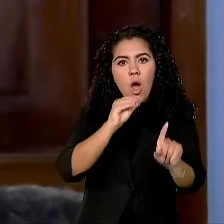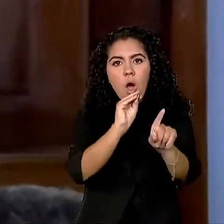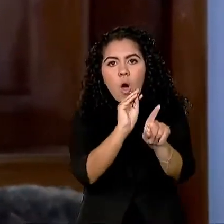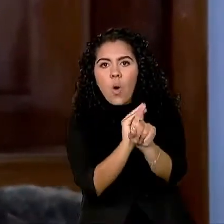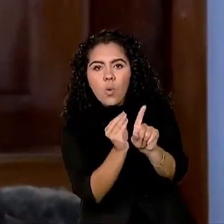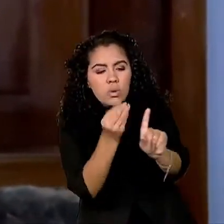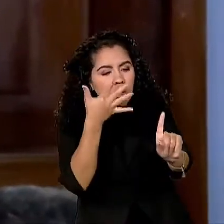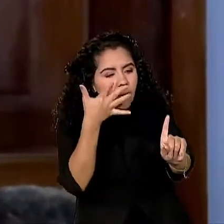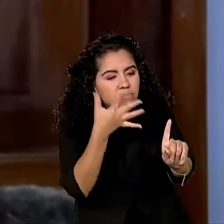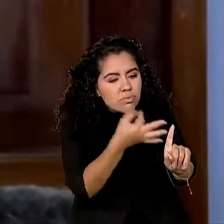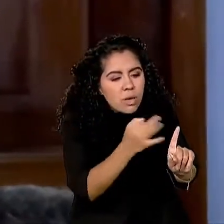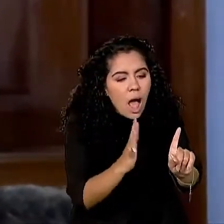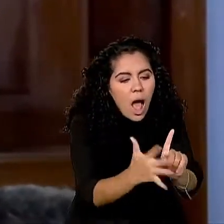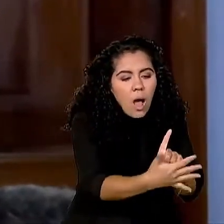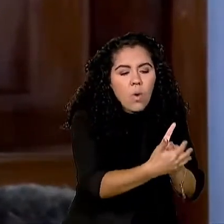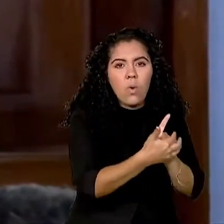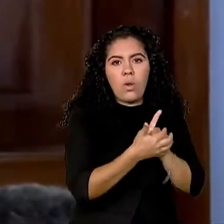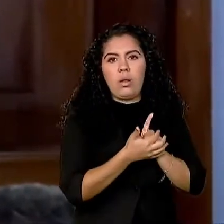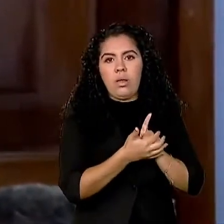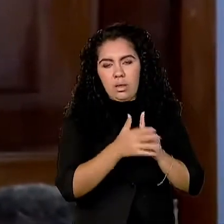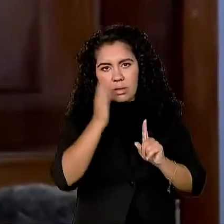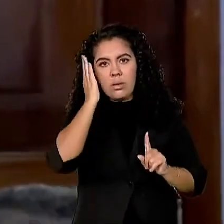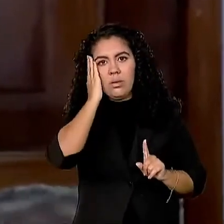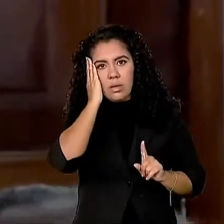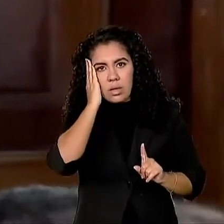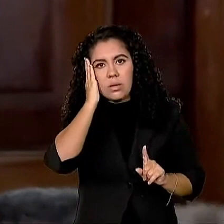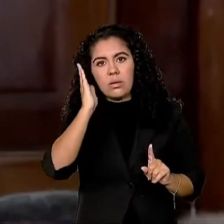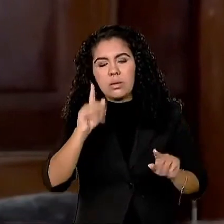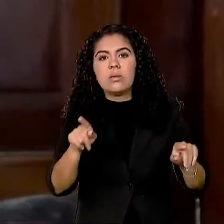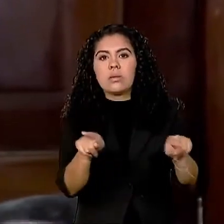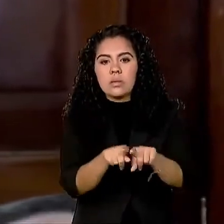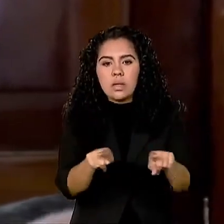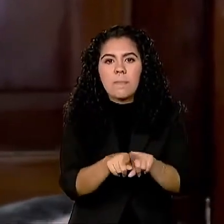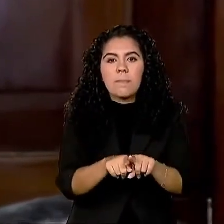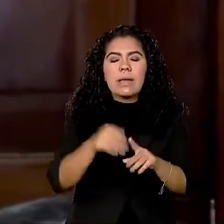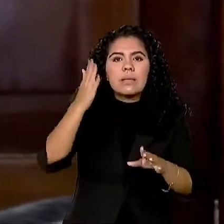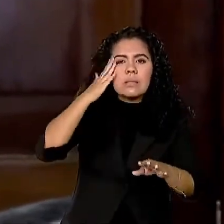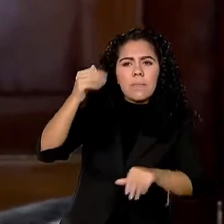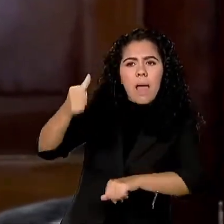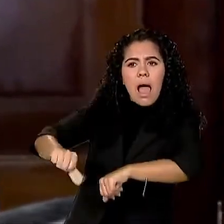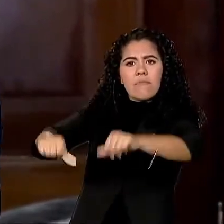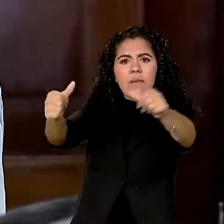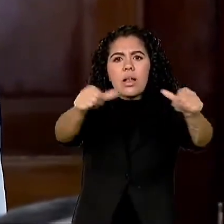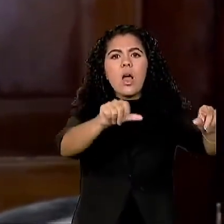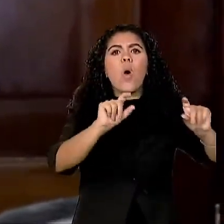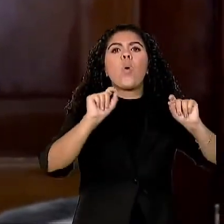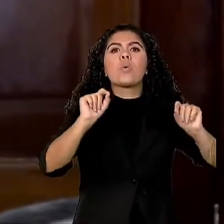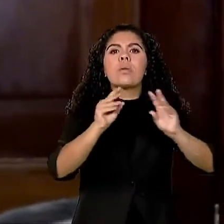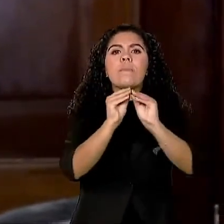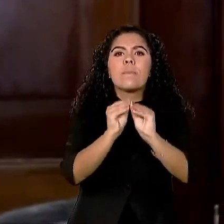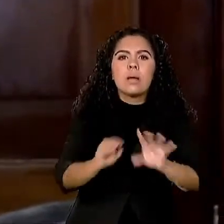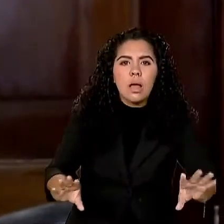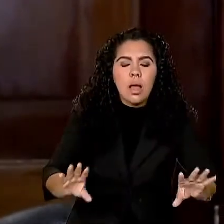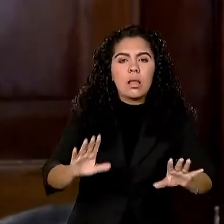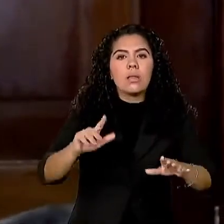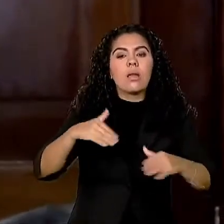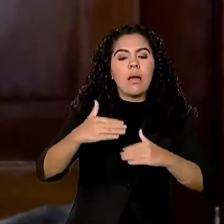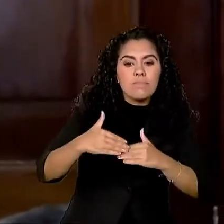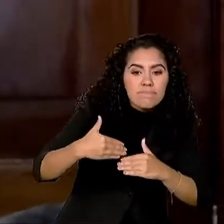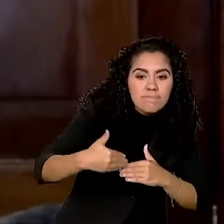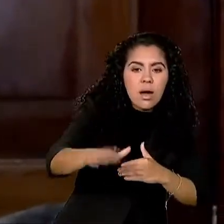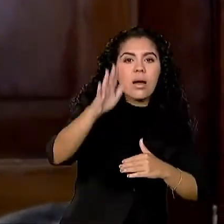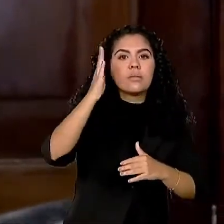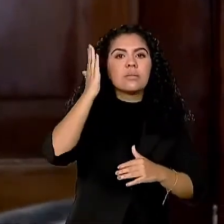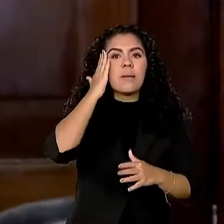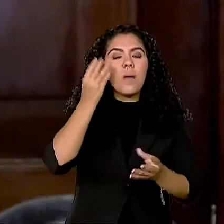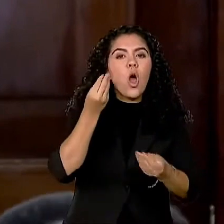momento, a gente vai ter que cuidar de fazer uma avaliação dos danos e a partir daí começar a pensar como